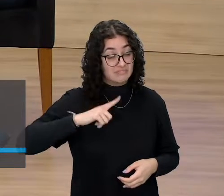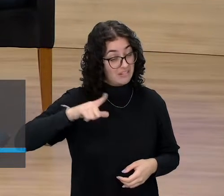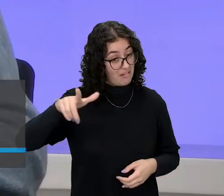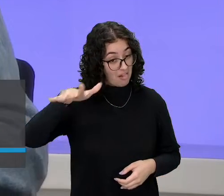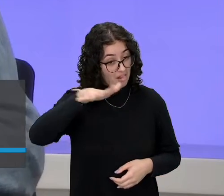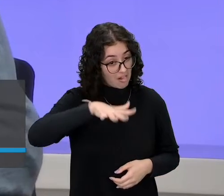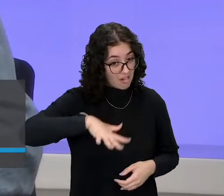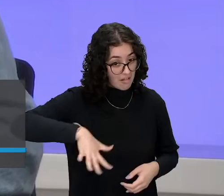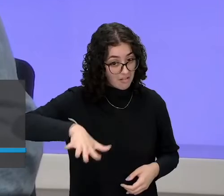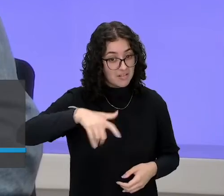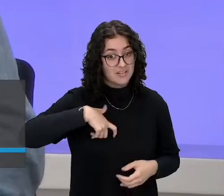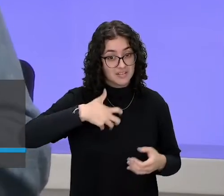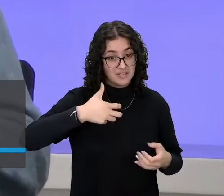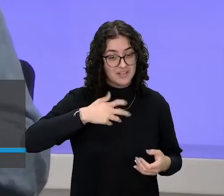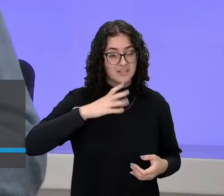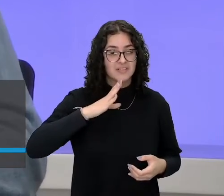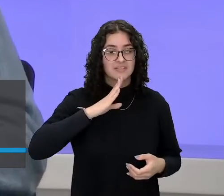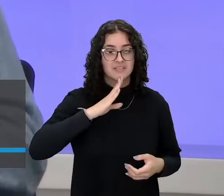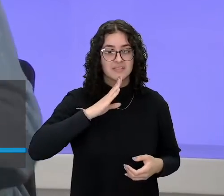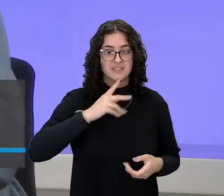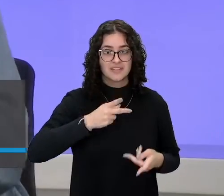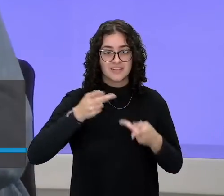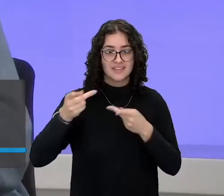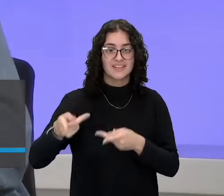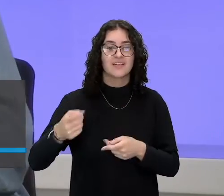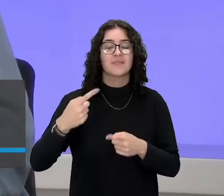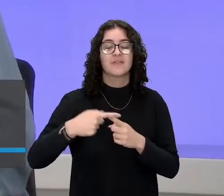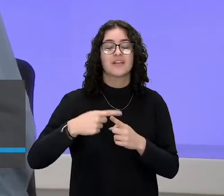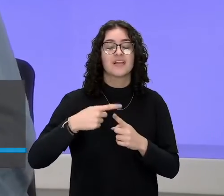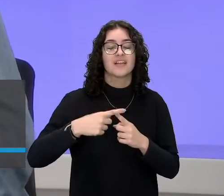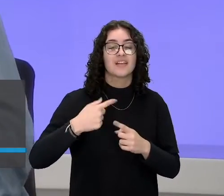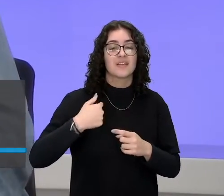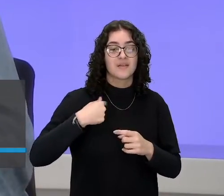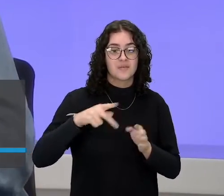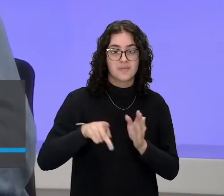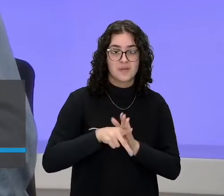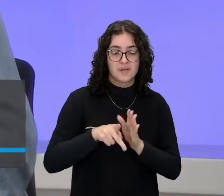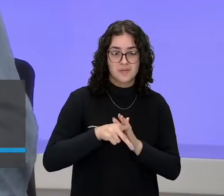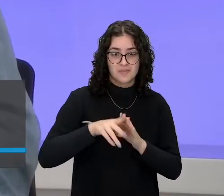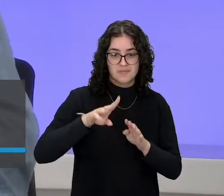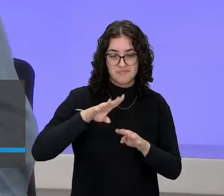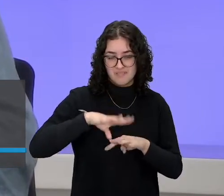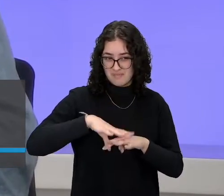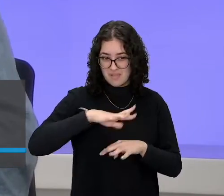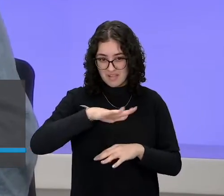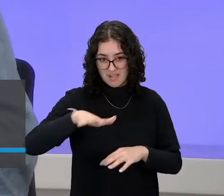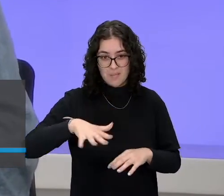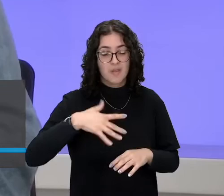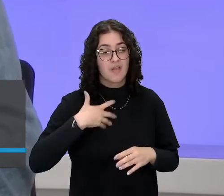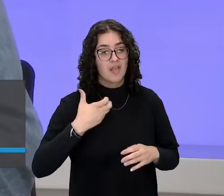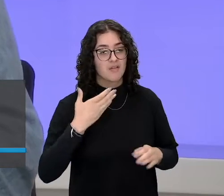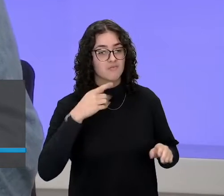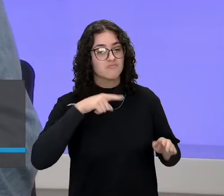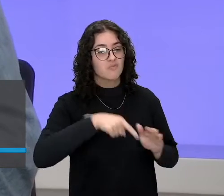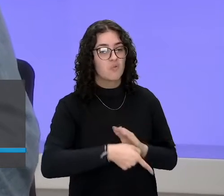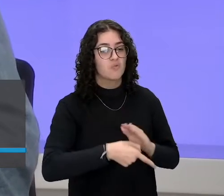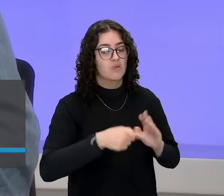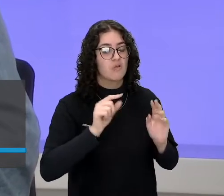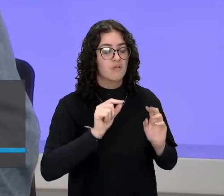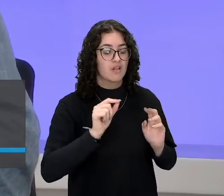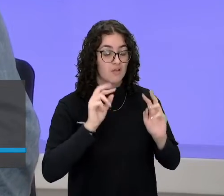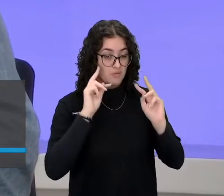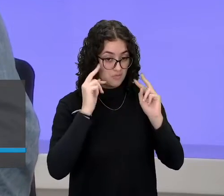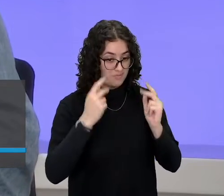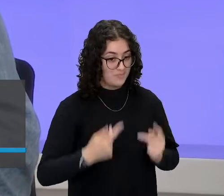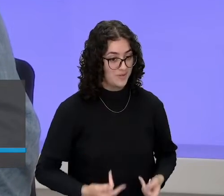tá vendo? Eu querendo conhecer história, eu de exatas querendo conhecer mais e me aprofundar mais a parte de humanas, né?